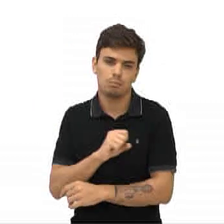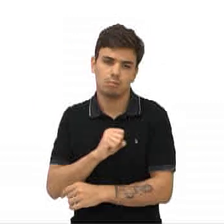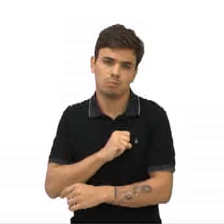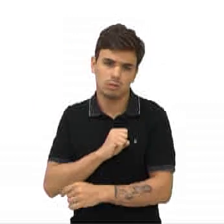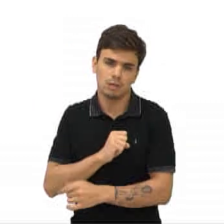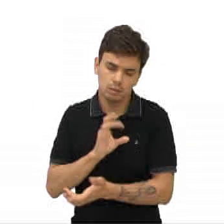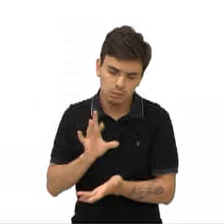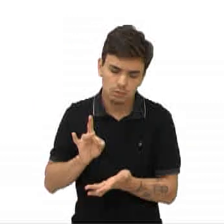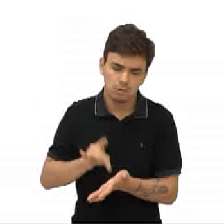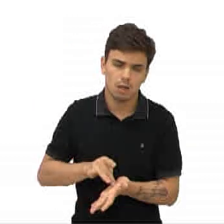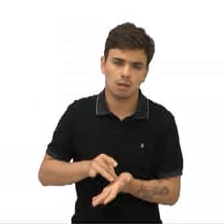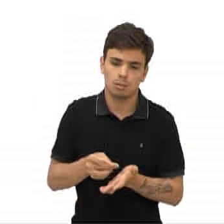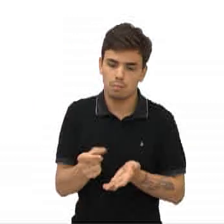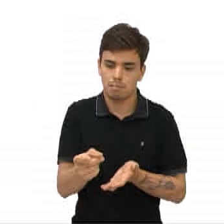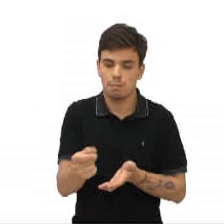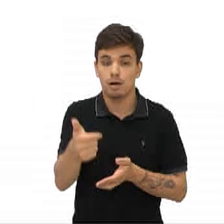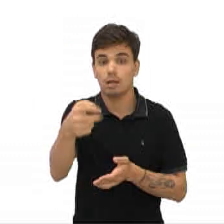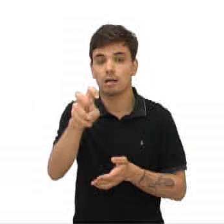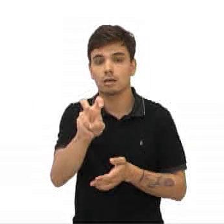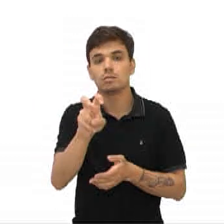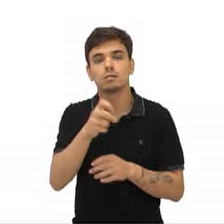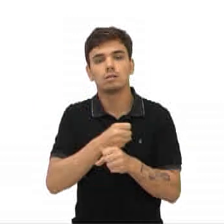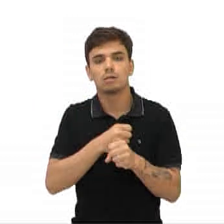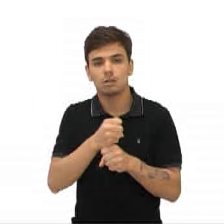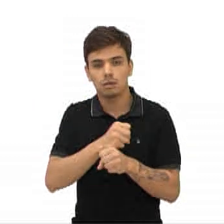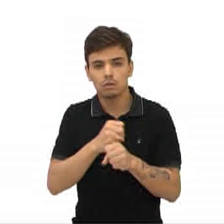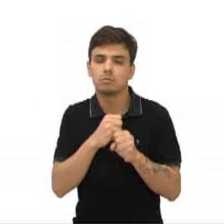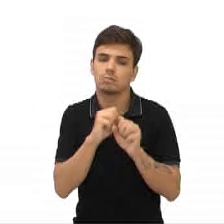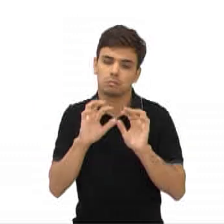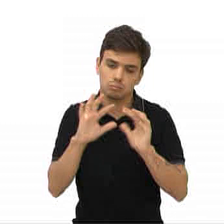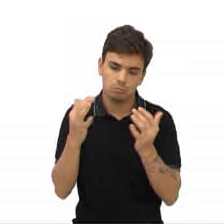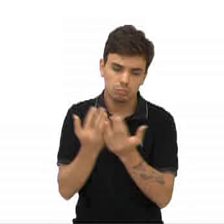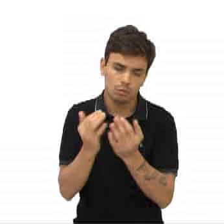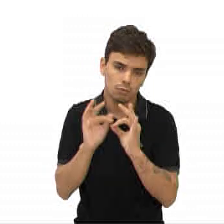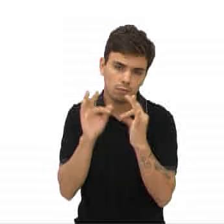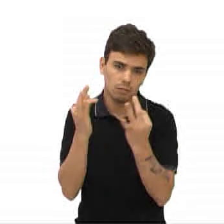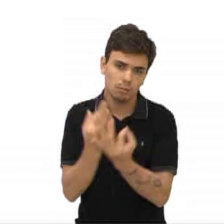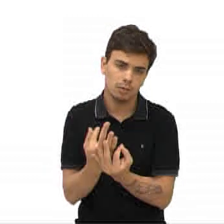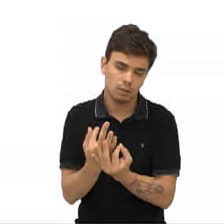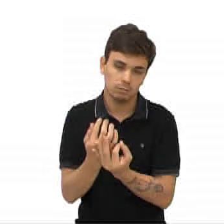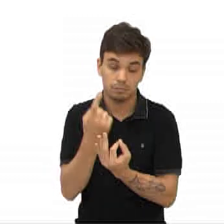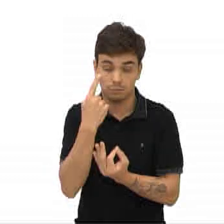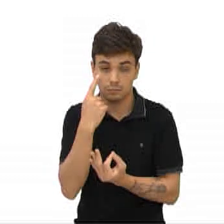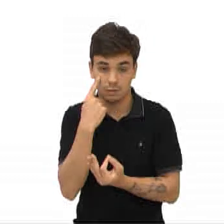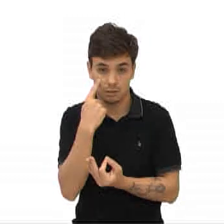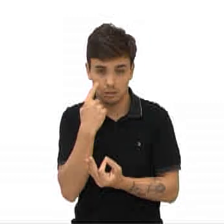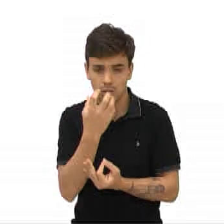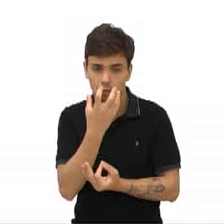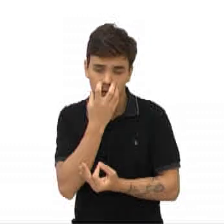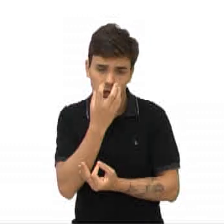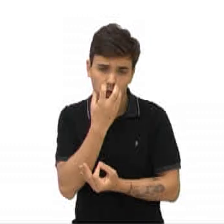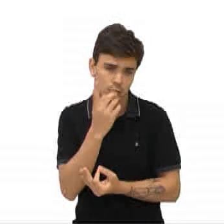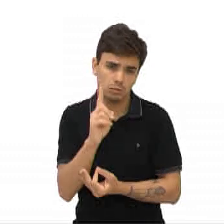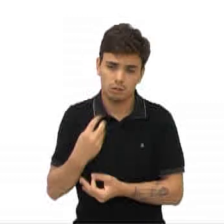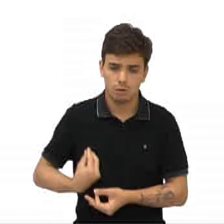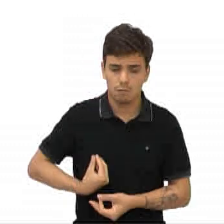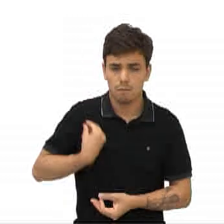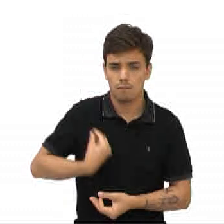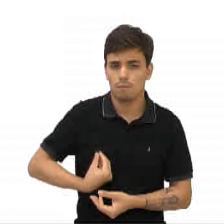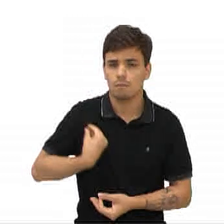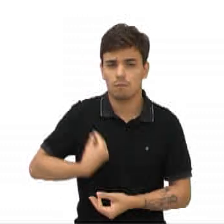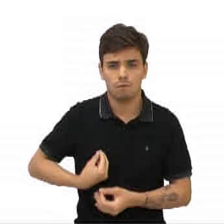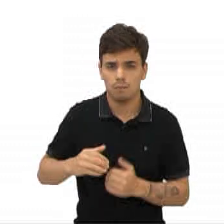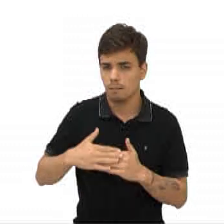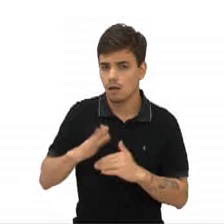durante 15 anos transmitiu seu calor à minha família. Cães não vivem muito mais do que isso. O fim